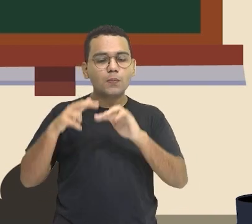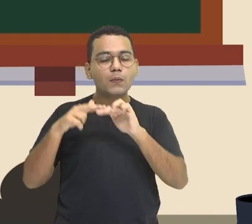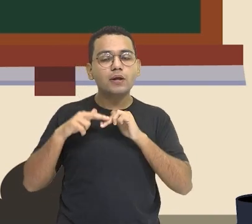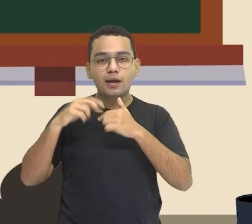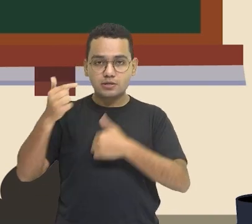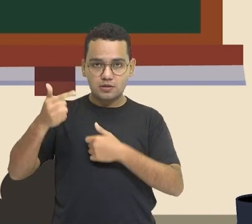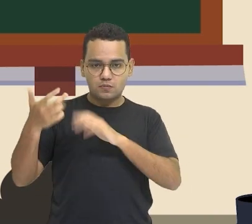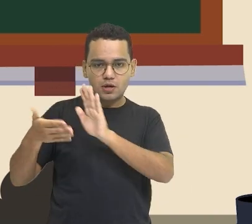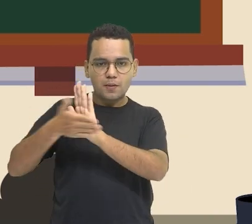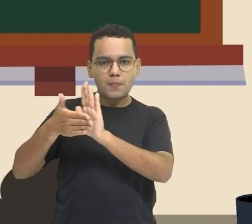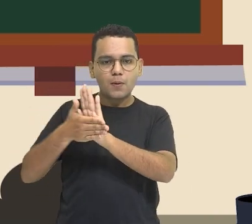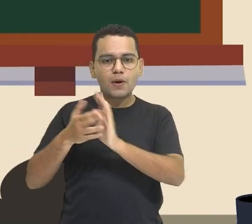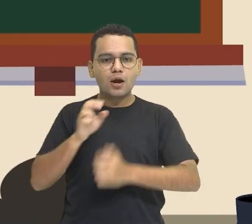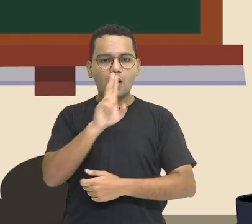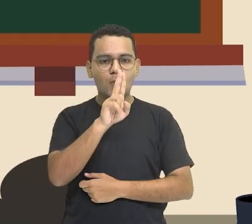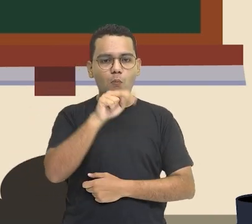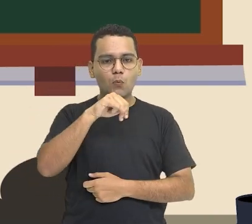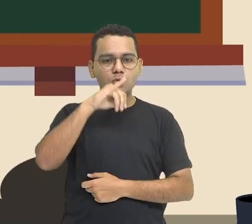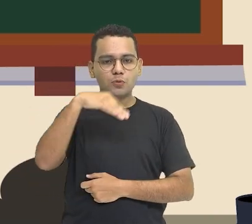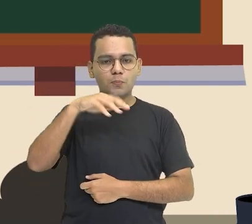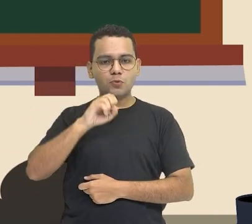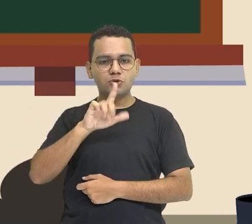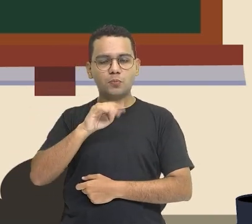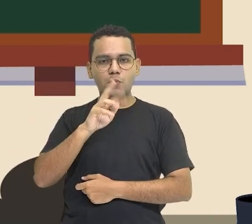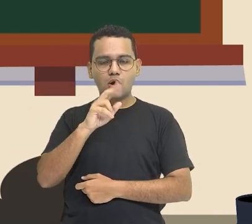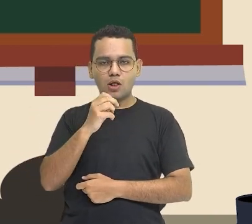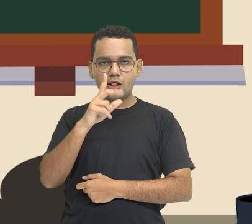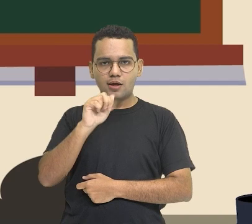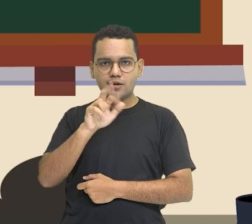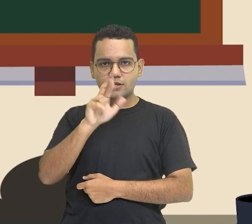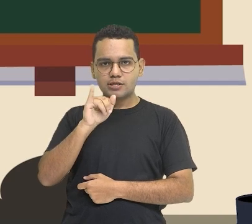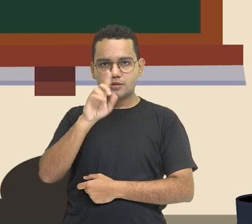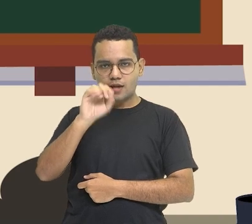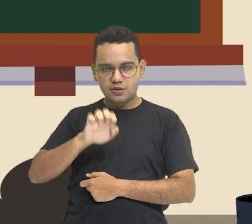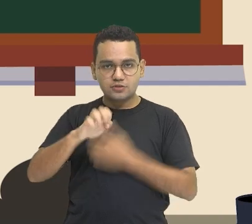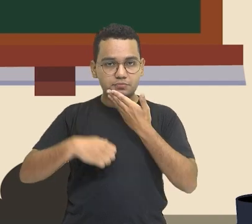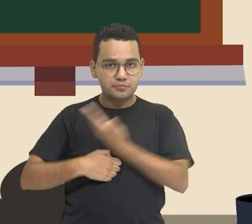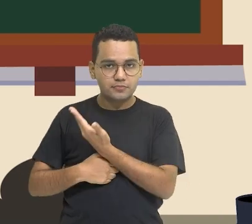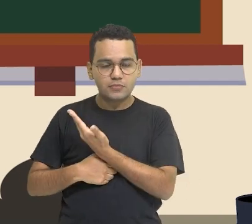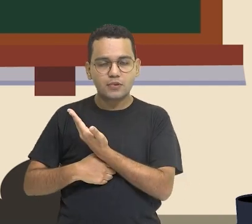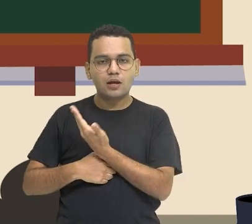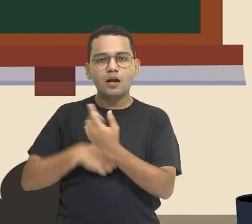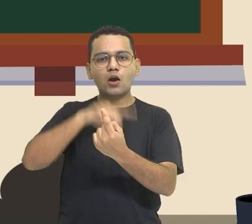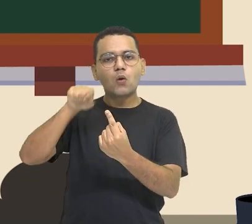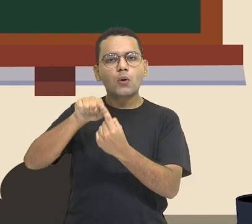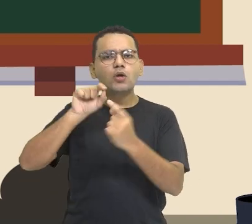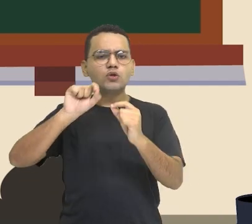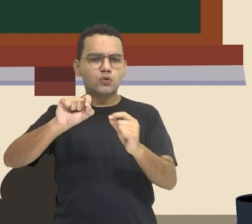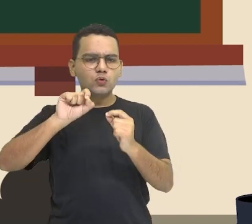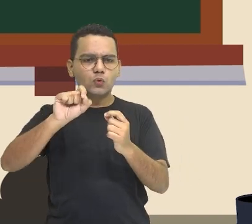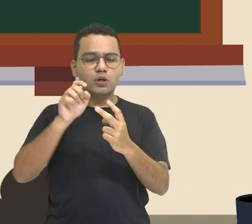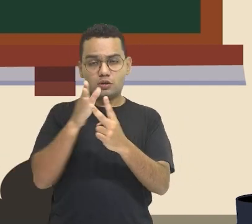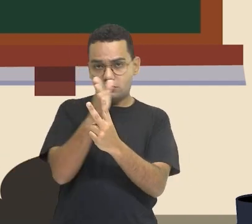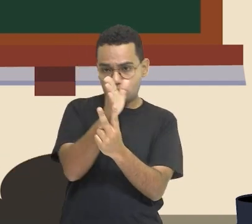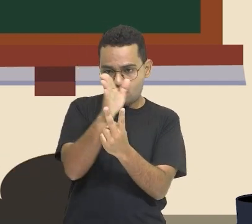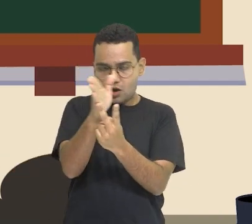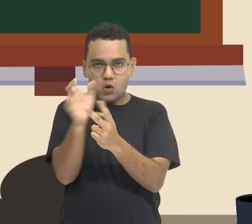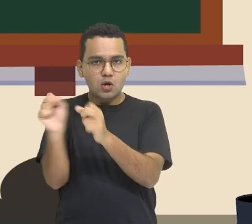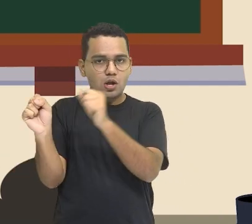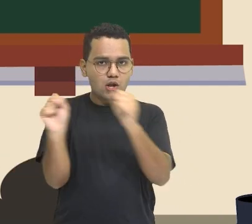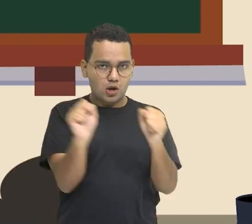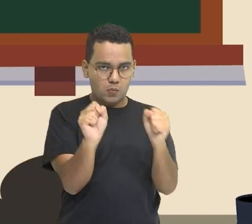consensual, a unimultipolaridade. Tal expressão é utilizada para designar o duplo caráter da ordem de poder